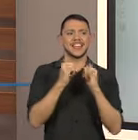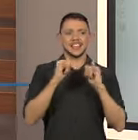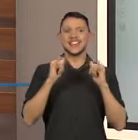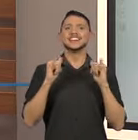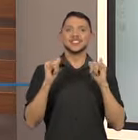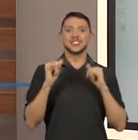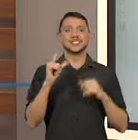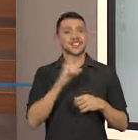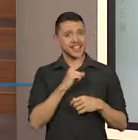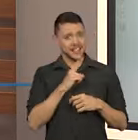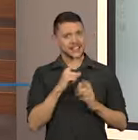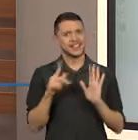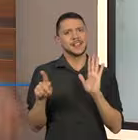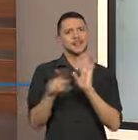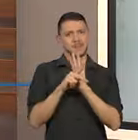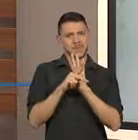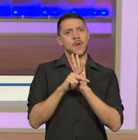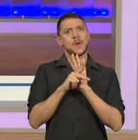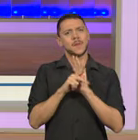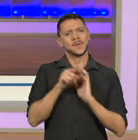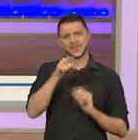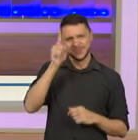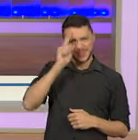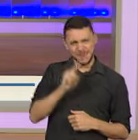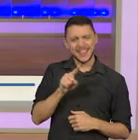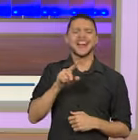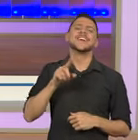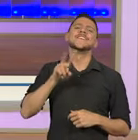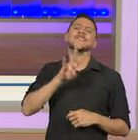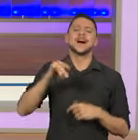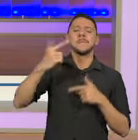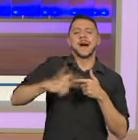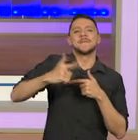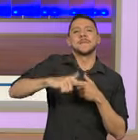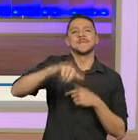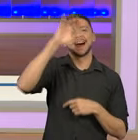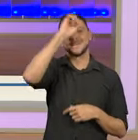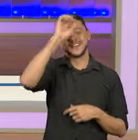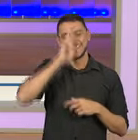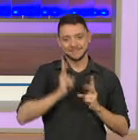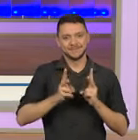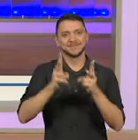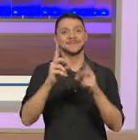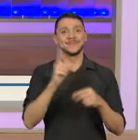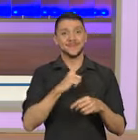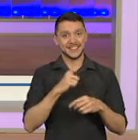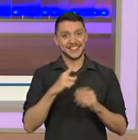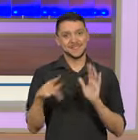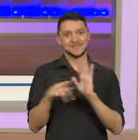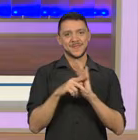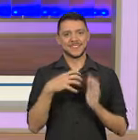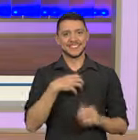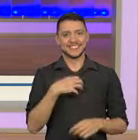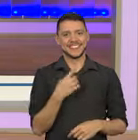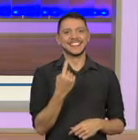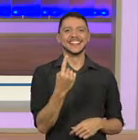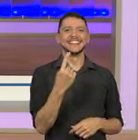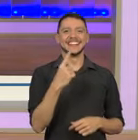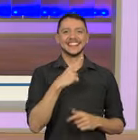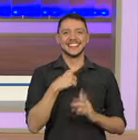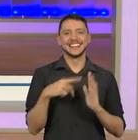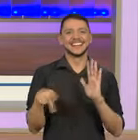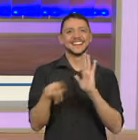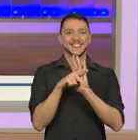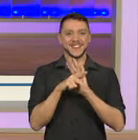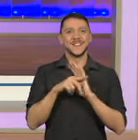né? Pois é, vamos aprender muito mais coisa. Vamos seguir o processo? Isso aí, conhecimento move o mundo. A Bíblia pela vesícula. Muito